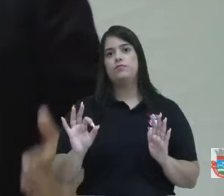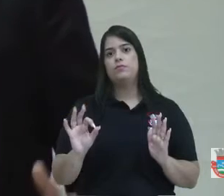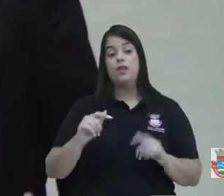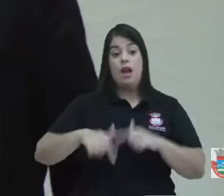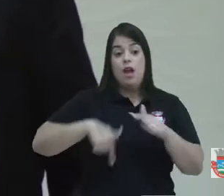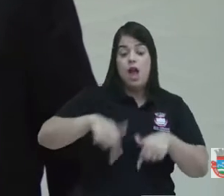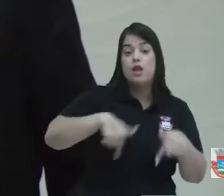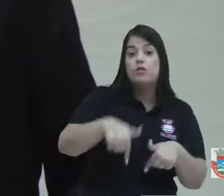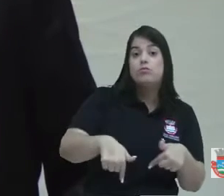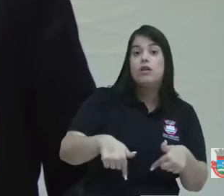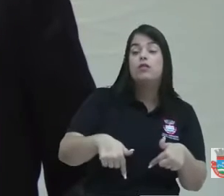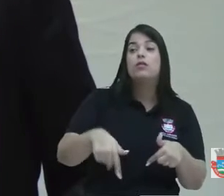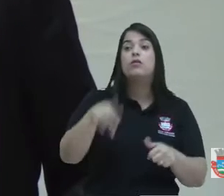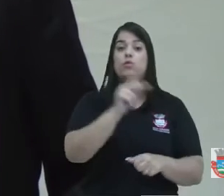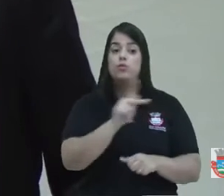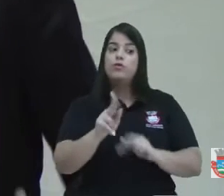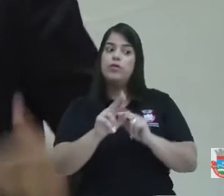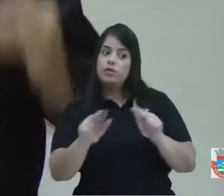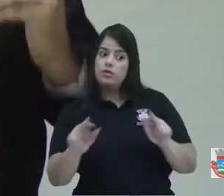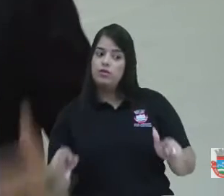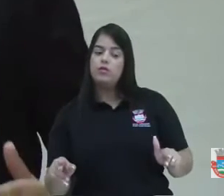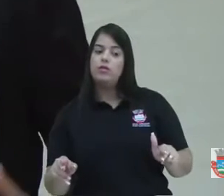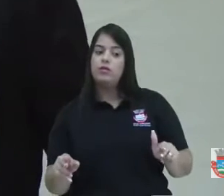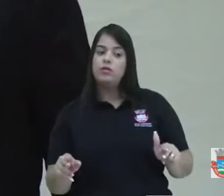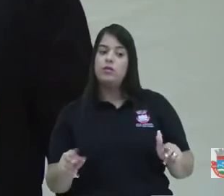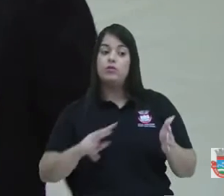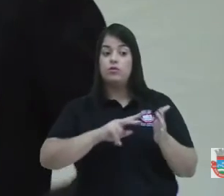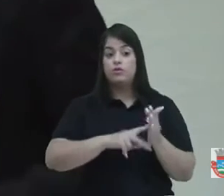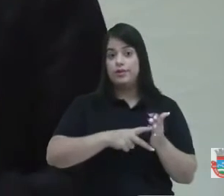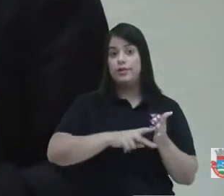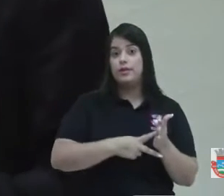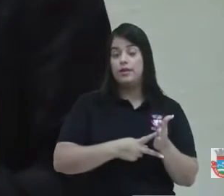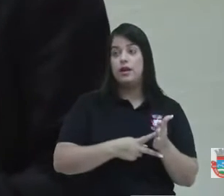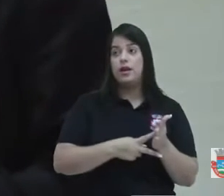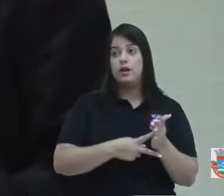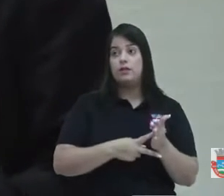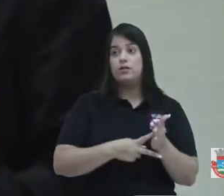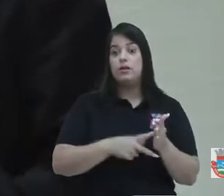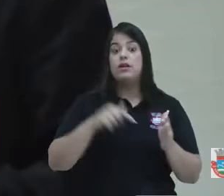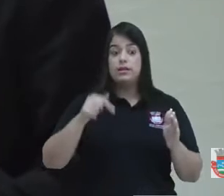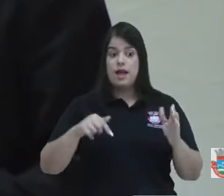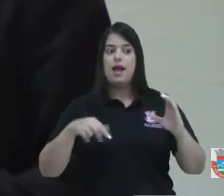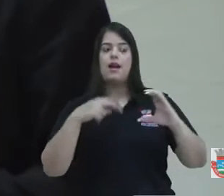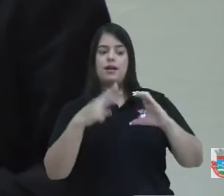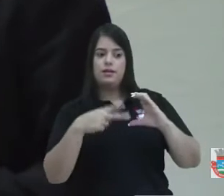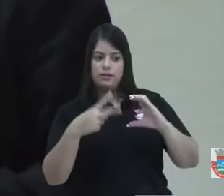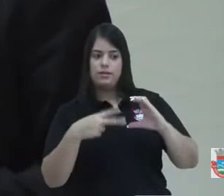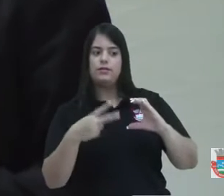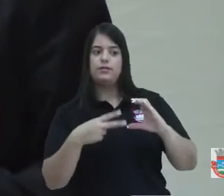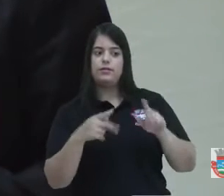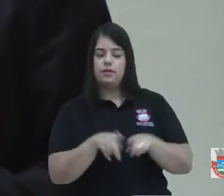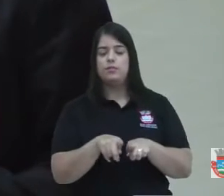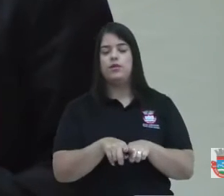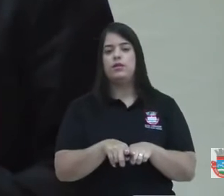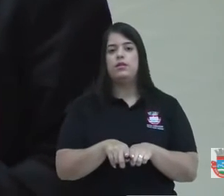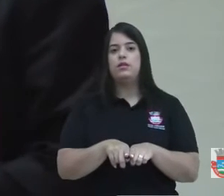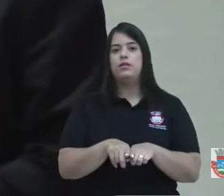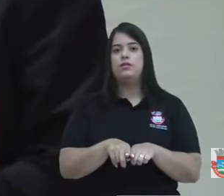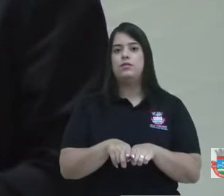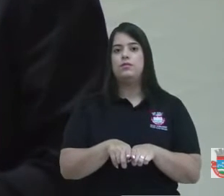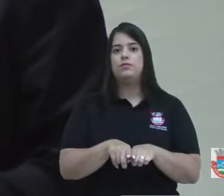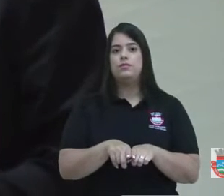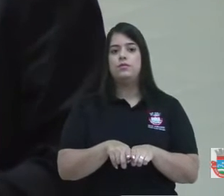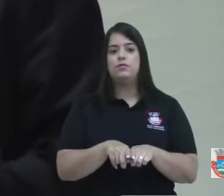luta dos professores, do sindicato, dessa casa legislativa,